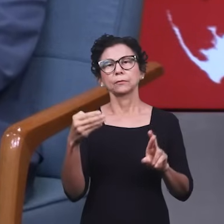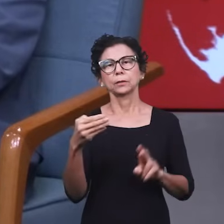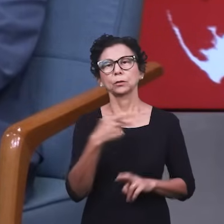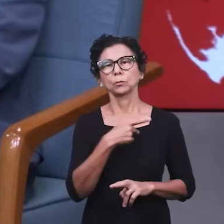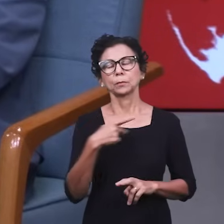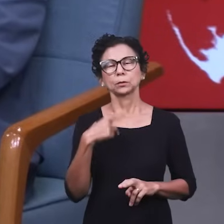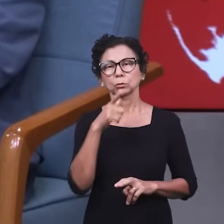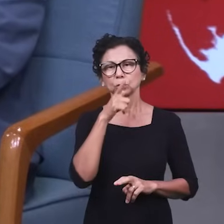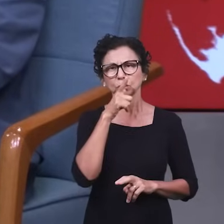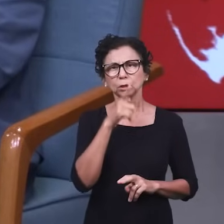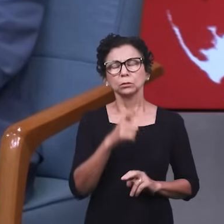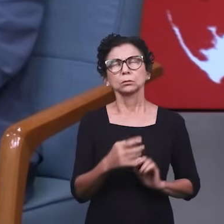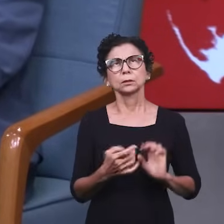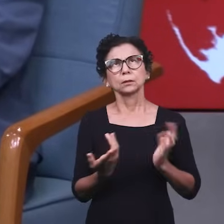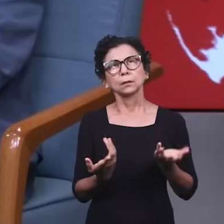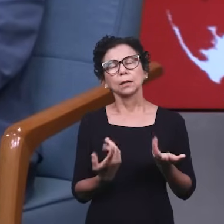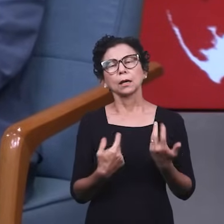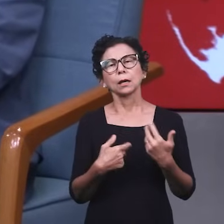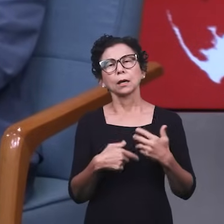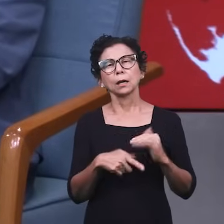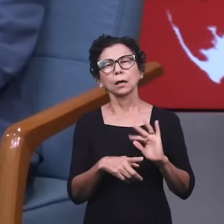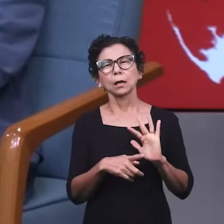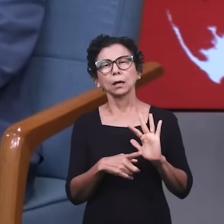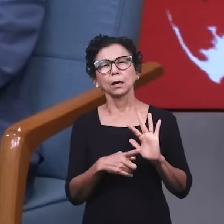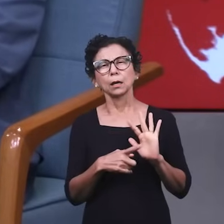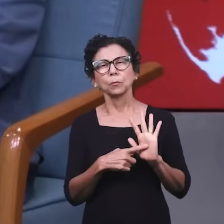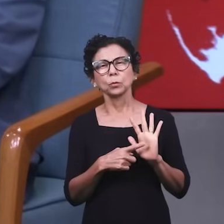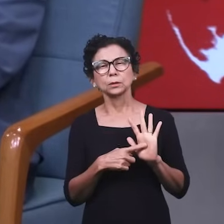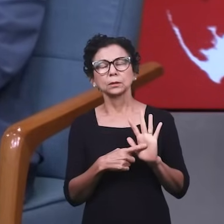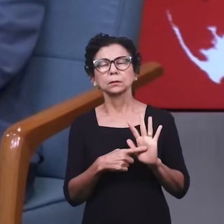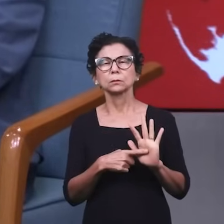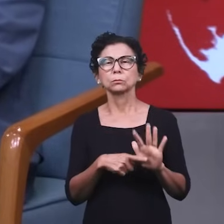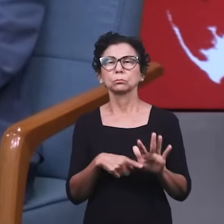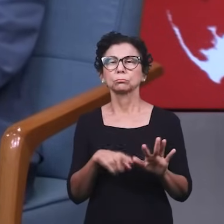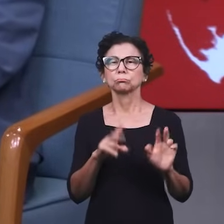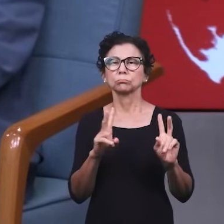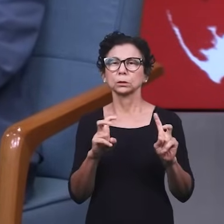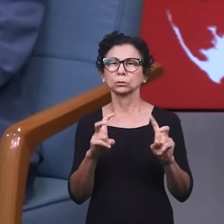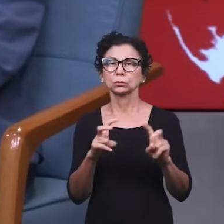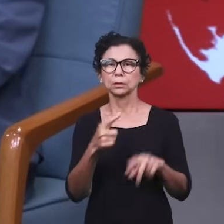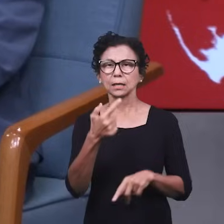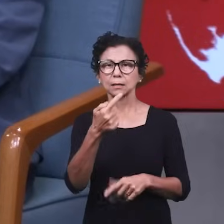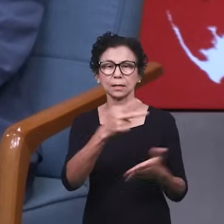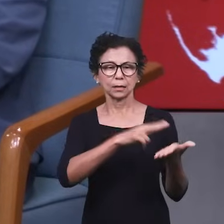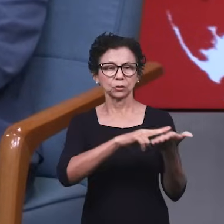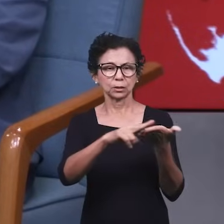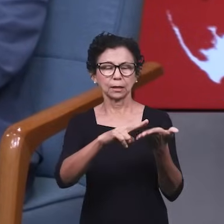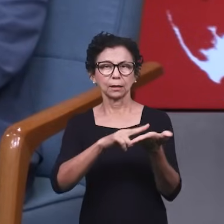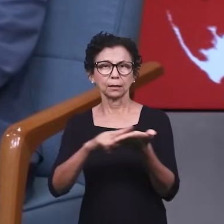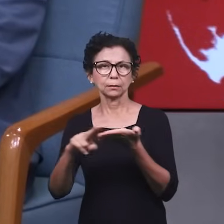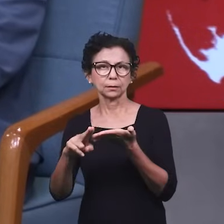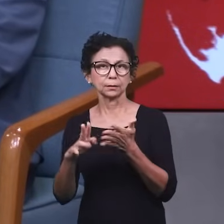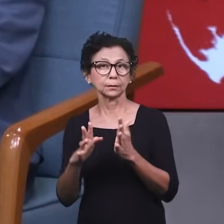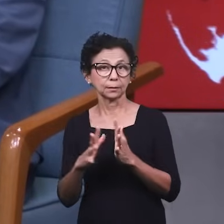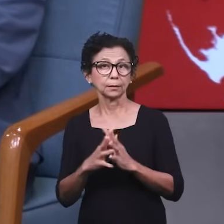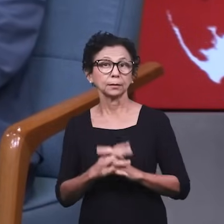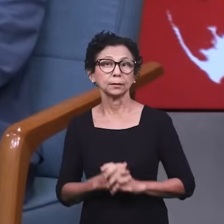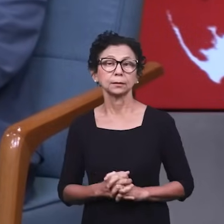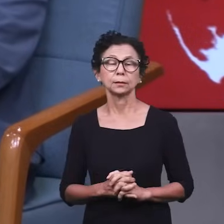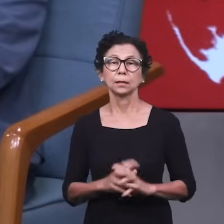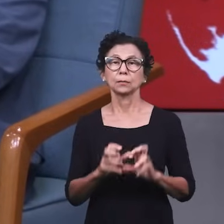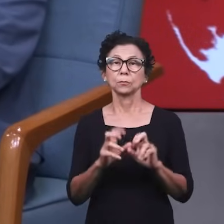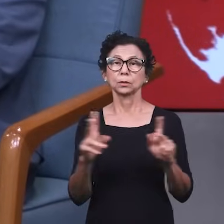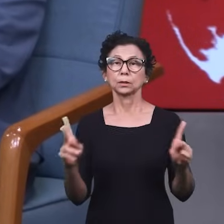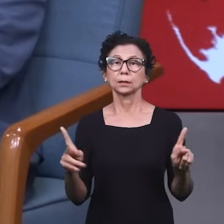nós estamos vivendo o último período da igreja. O Espírito é o mesmo, porque